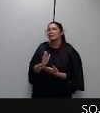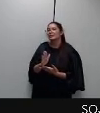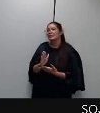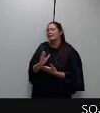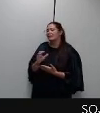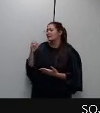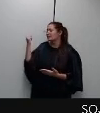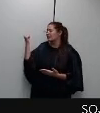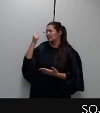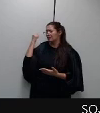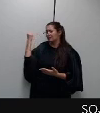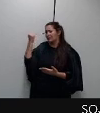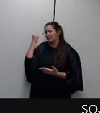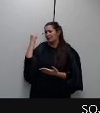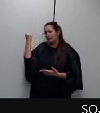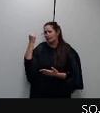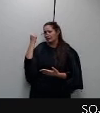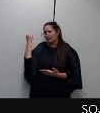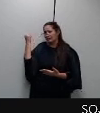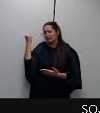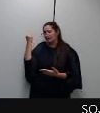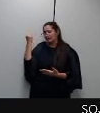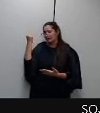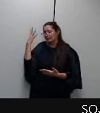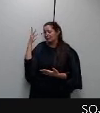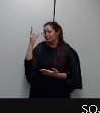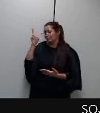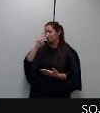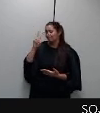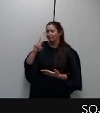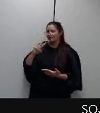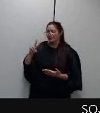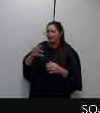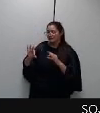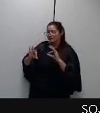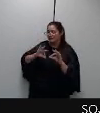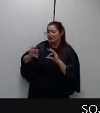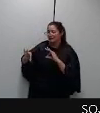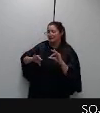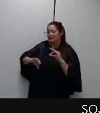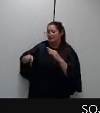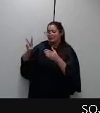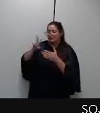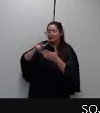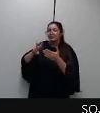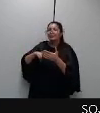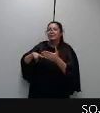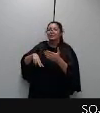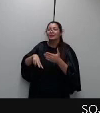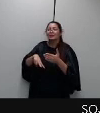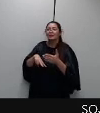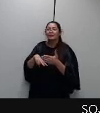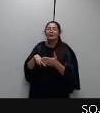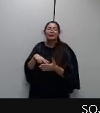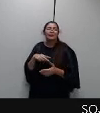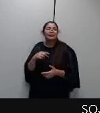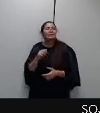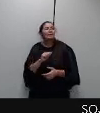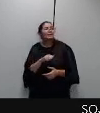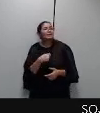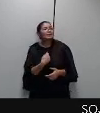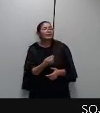é balizas serão tratados pelas verificar se ali atrás do 124 se é casa e